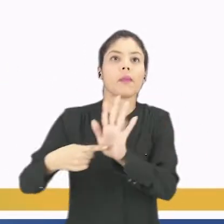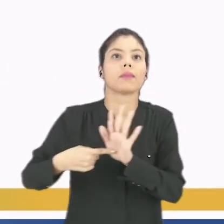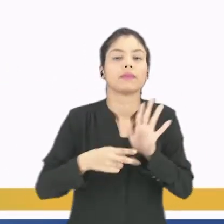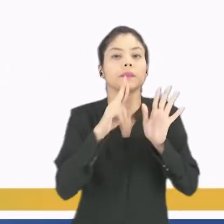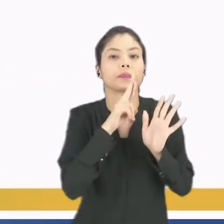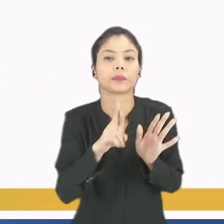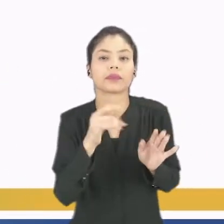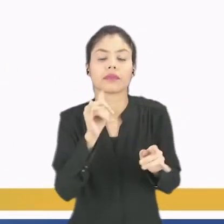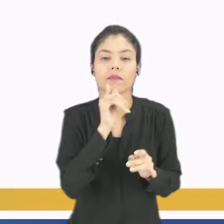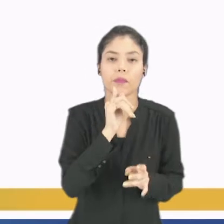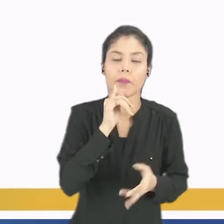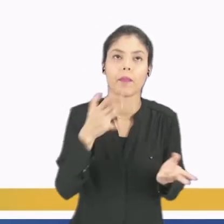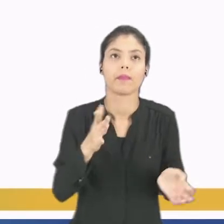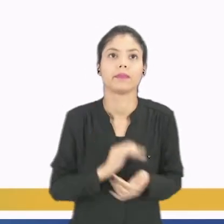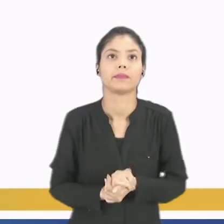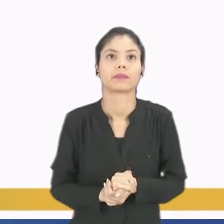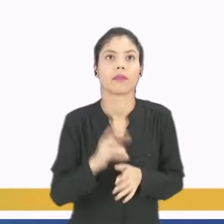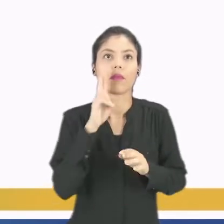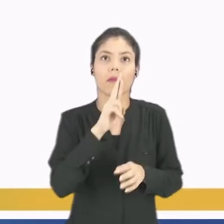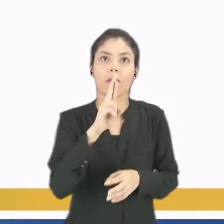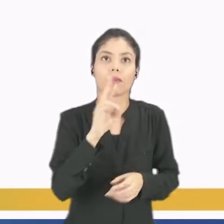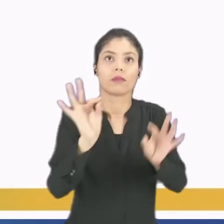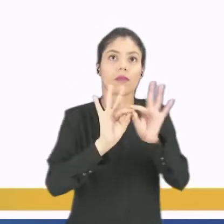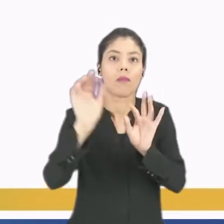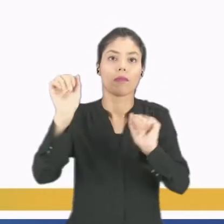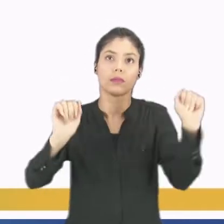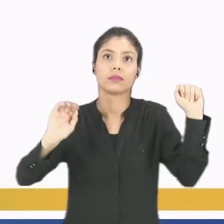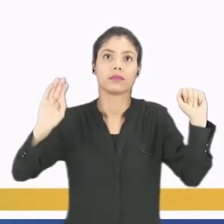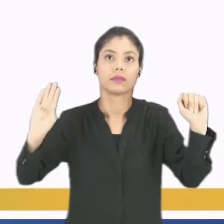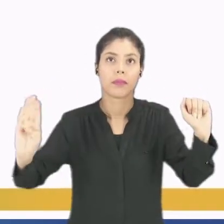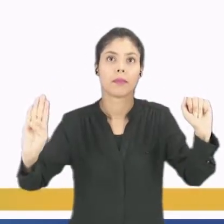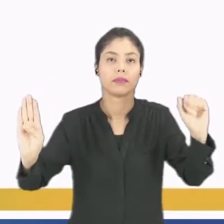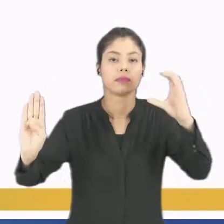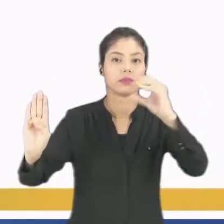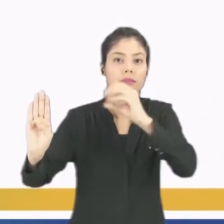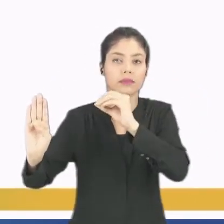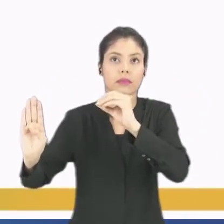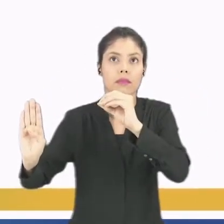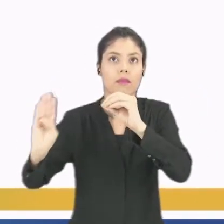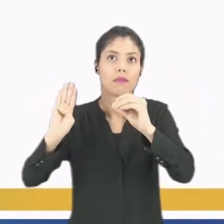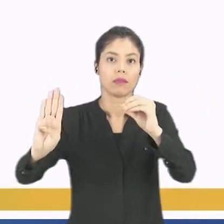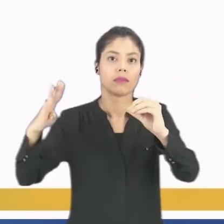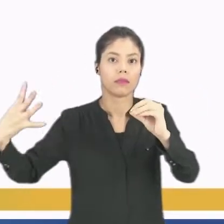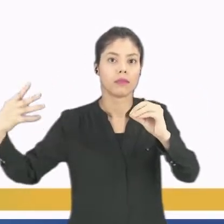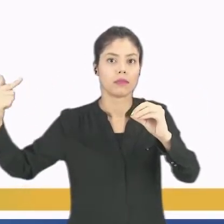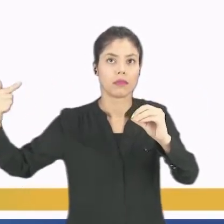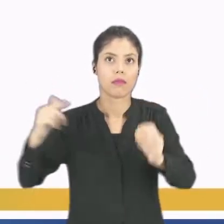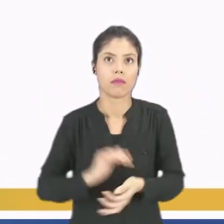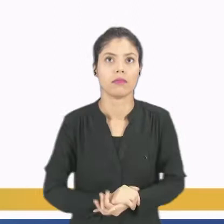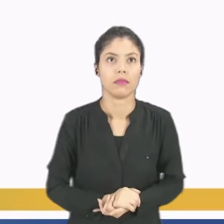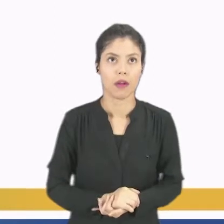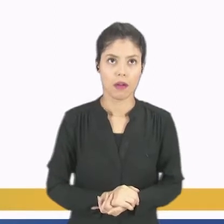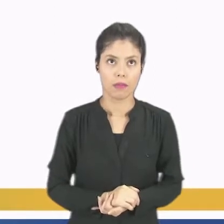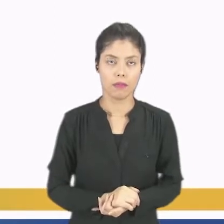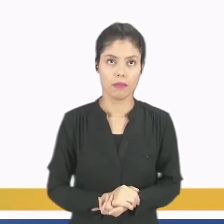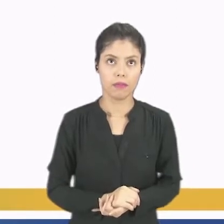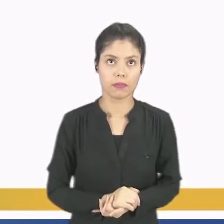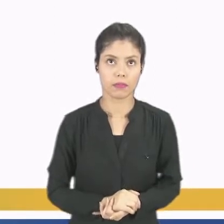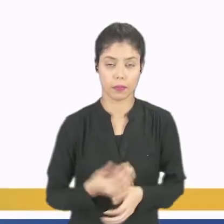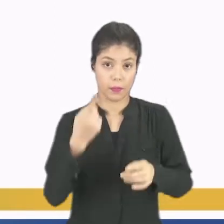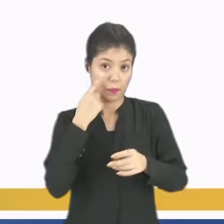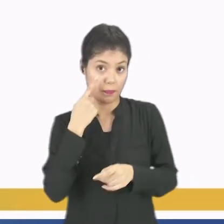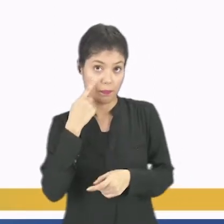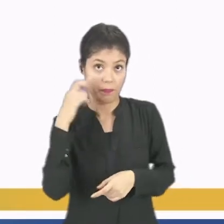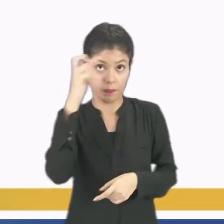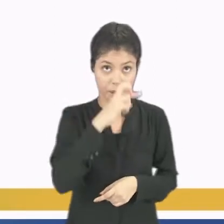num exemplo. Calcular a distância entre os pontos A, que é a origem 0 e 0, e B, 4 e 2. Vamos analisar isso